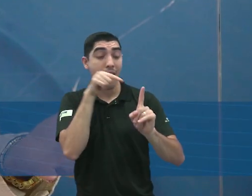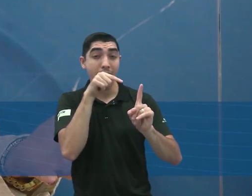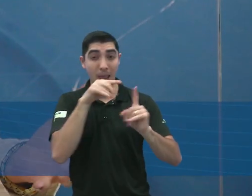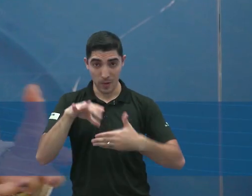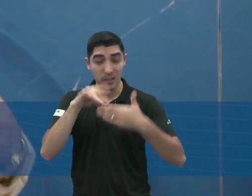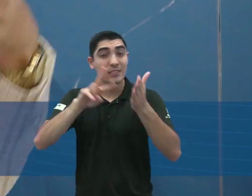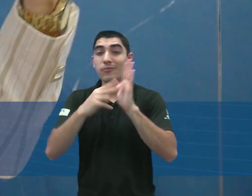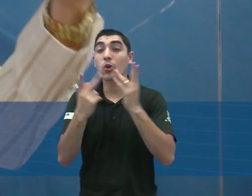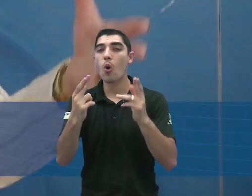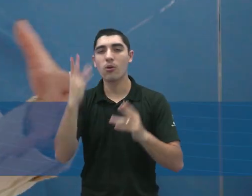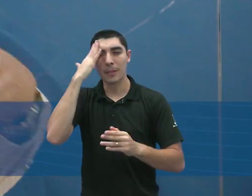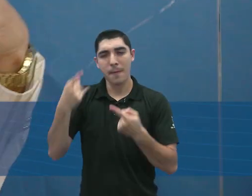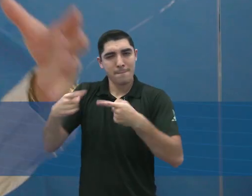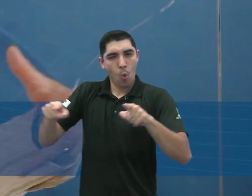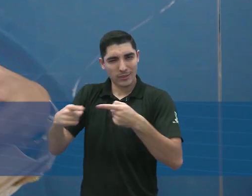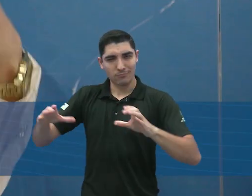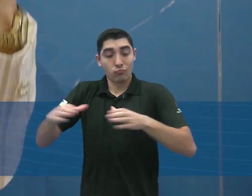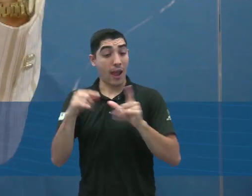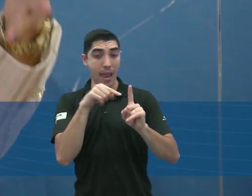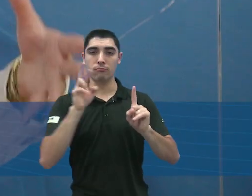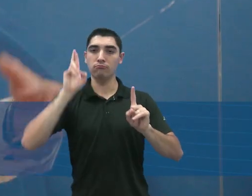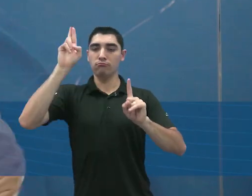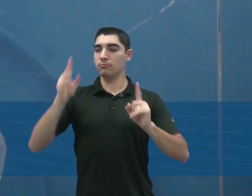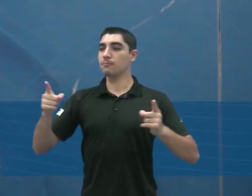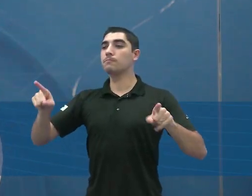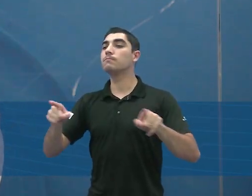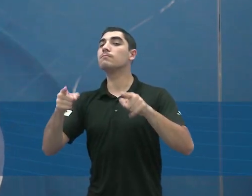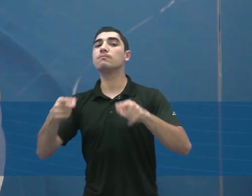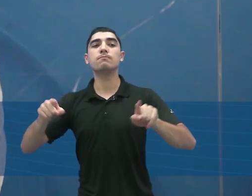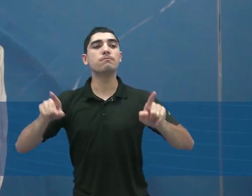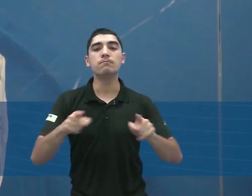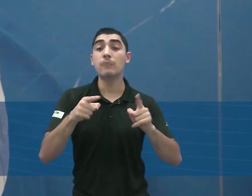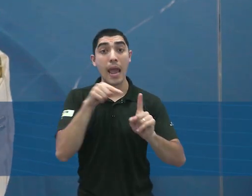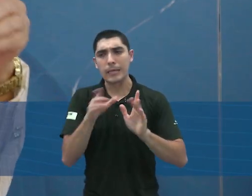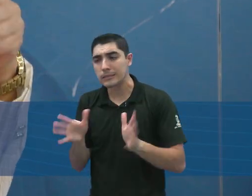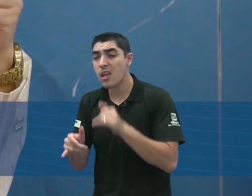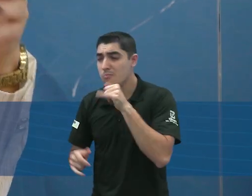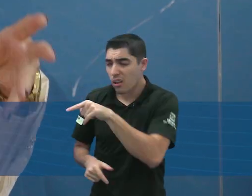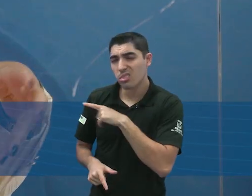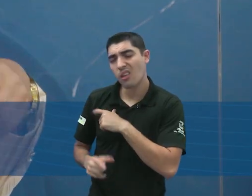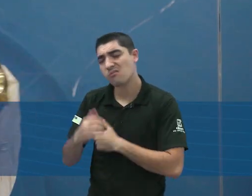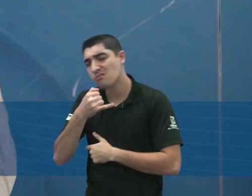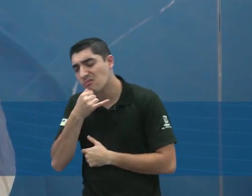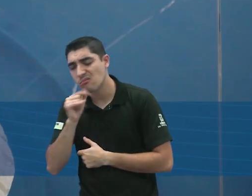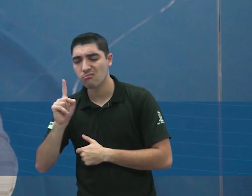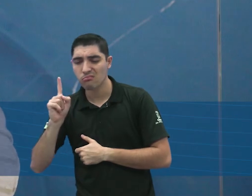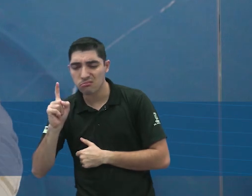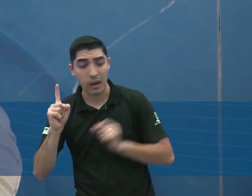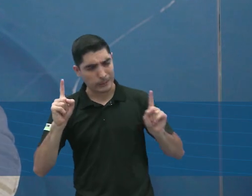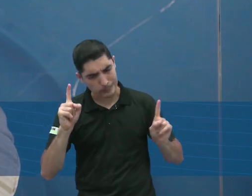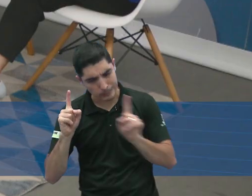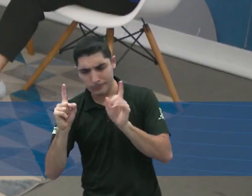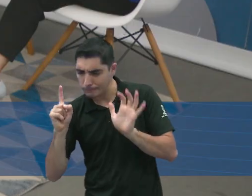é um maestro. Então, ele precisa ver aquele que está mais caidinho, ele precisa dar uma atenção maior, aquele que está desmotivado, ele precisa ir lá, dar uma escuta melhor, aquele